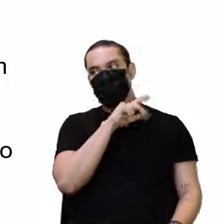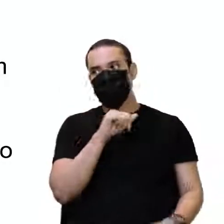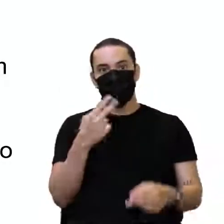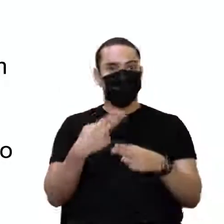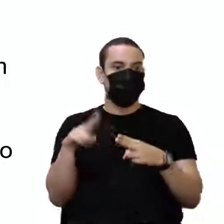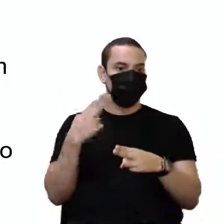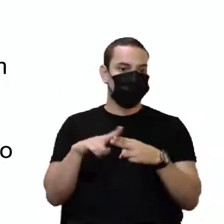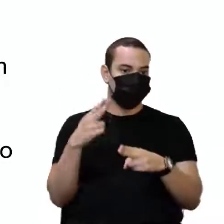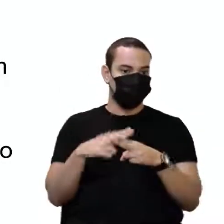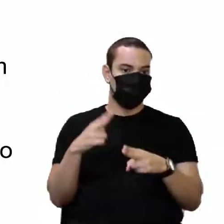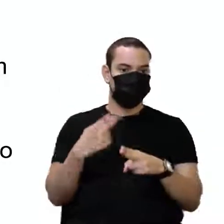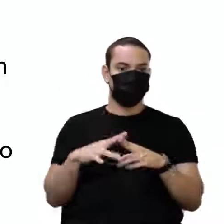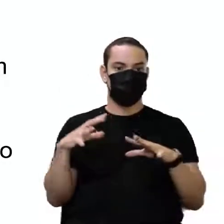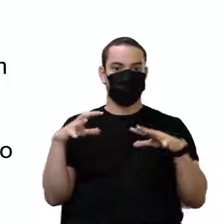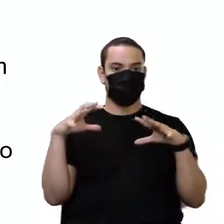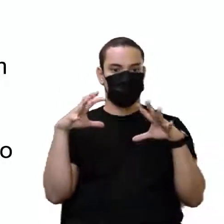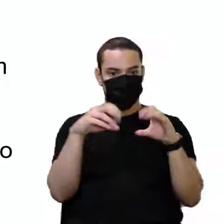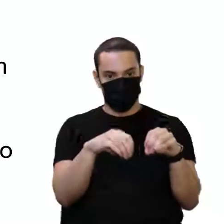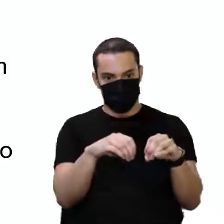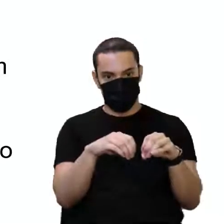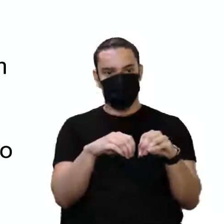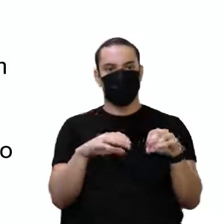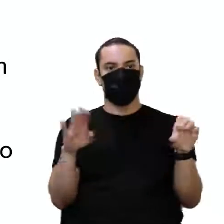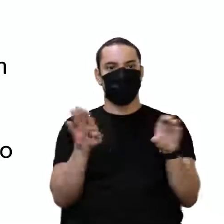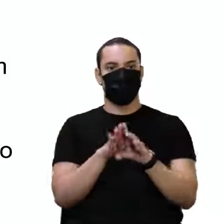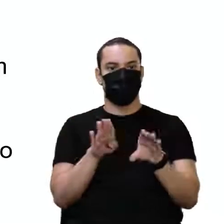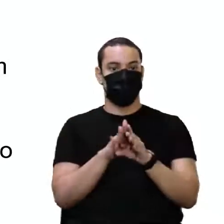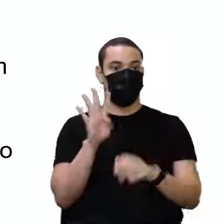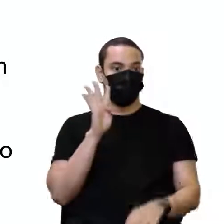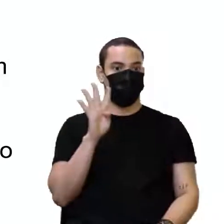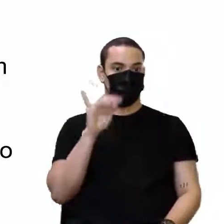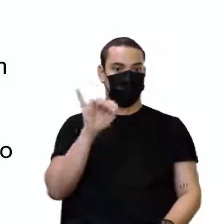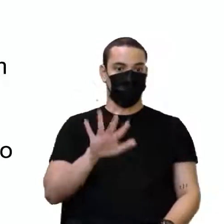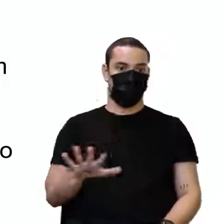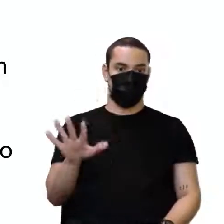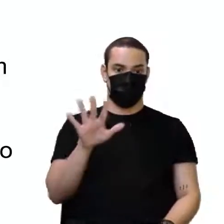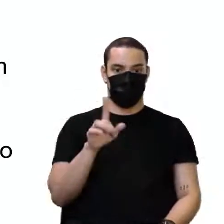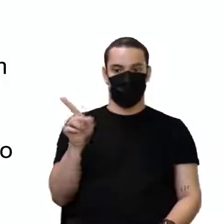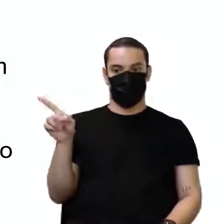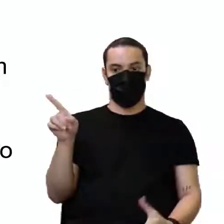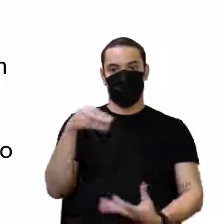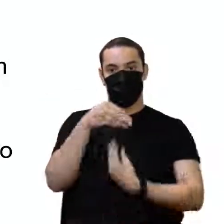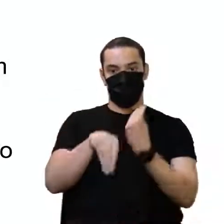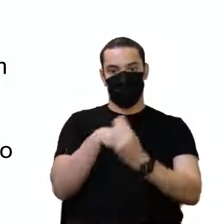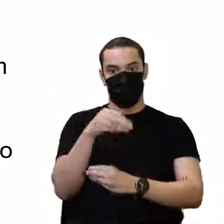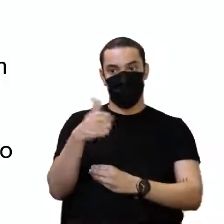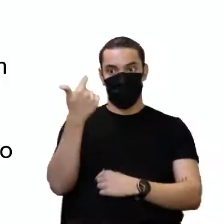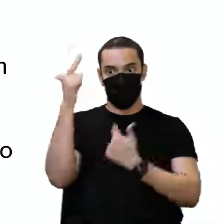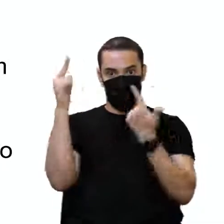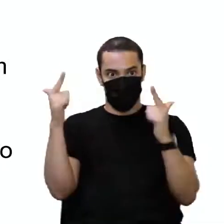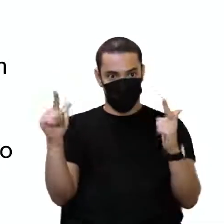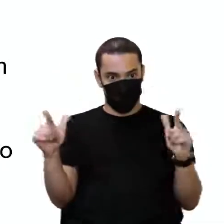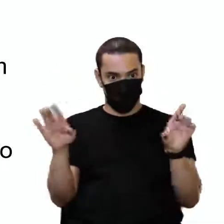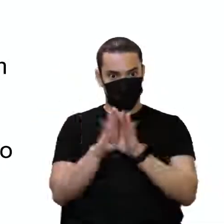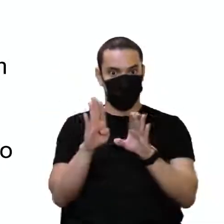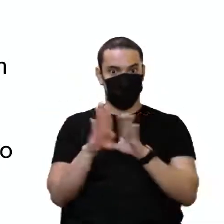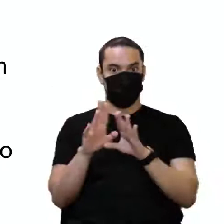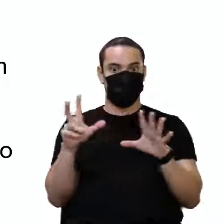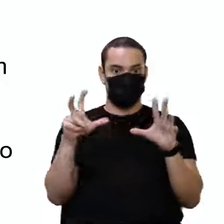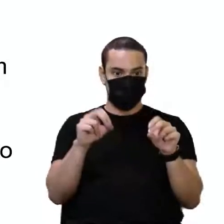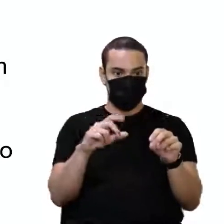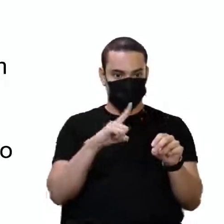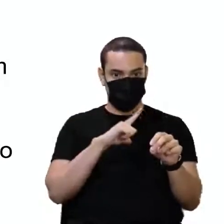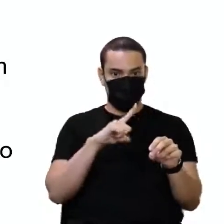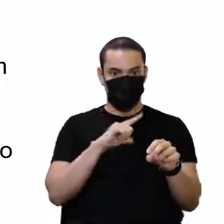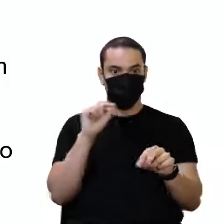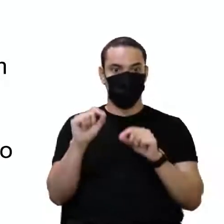para atacar suas presas. Olha que legal essa imagem. Misturando outros parceiros para se aproximar da presa. Então aqui a gente